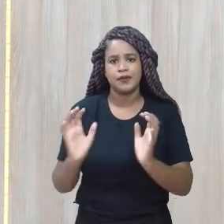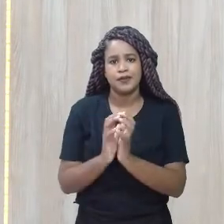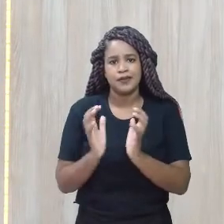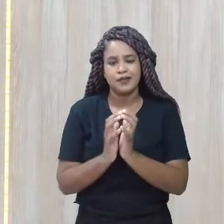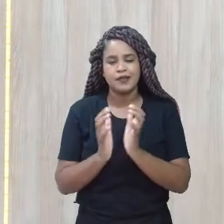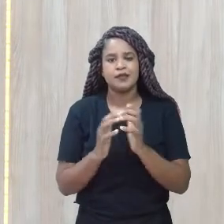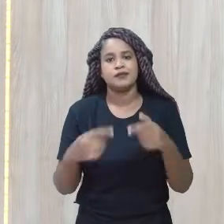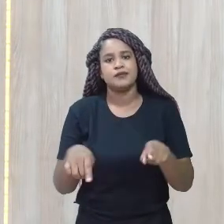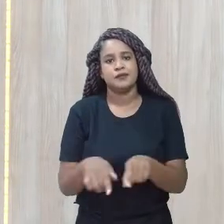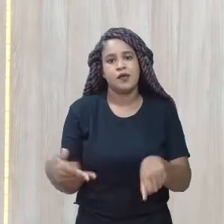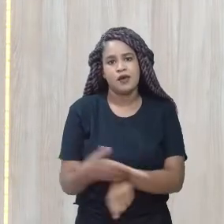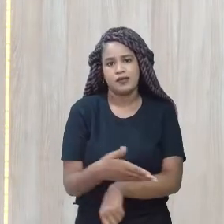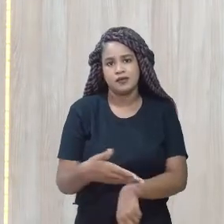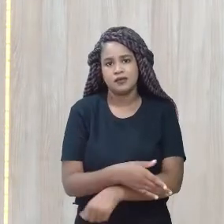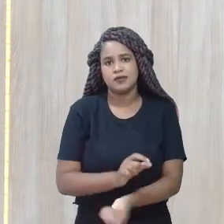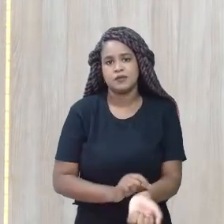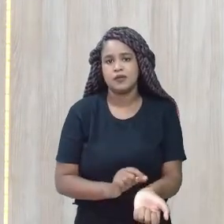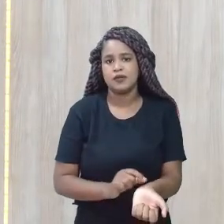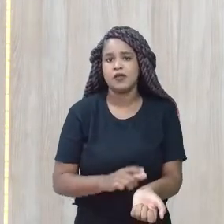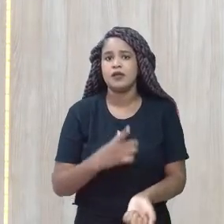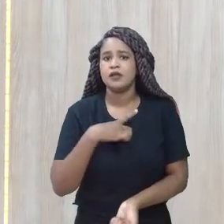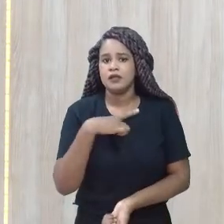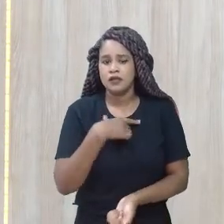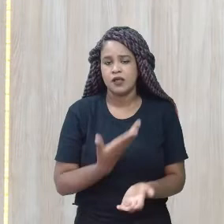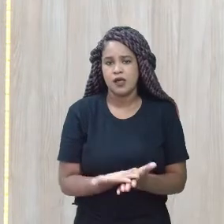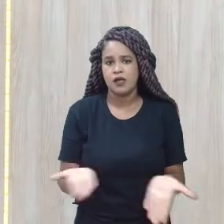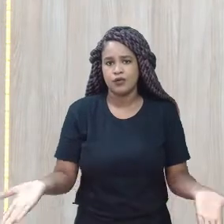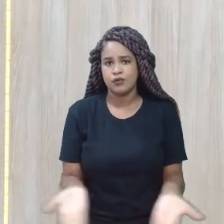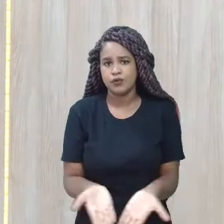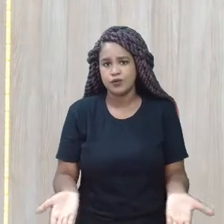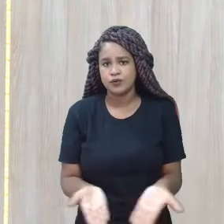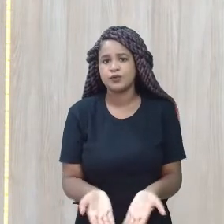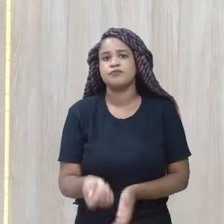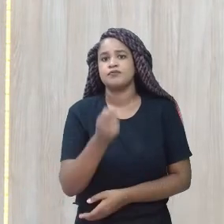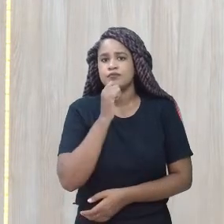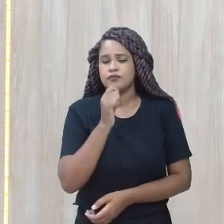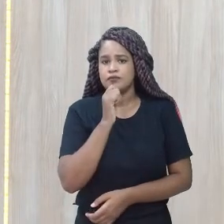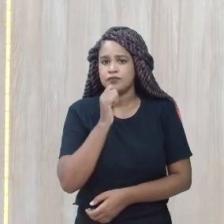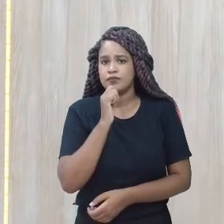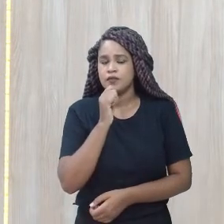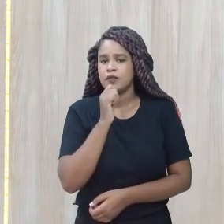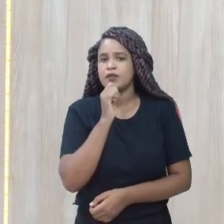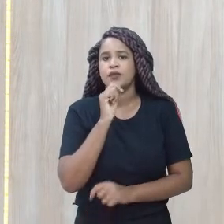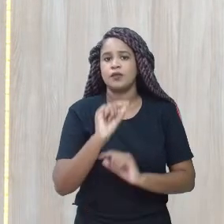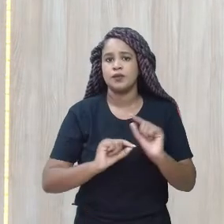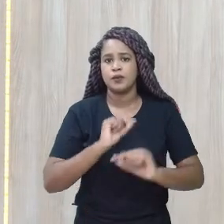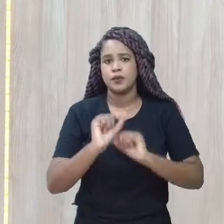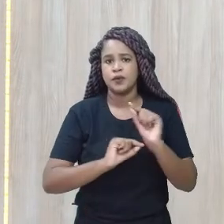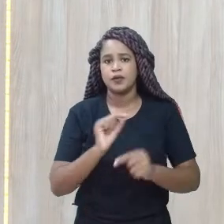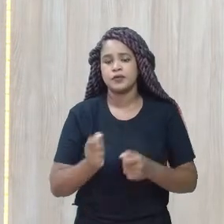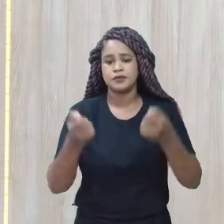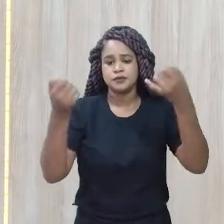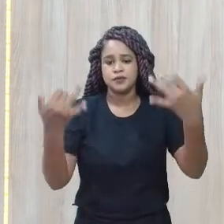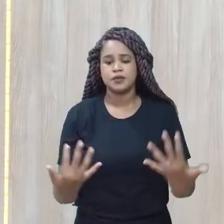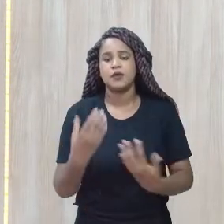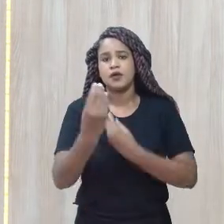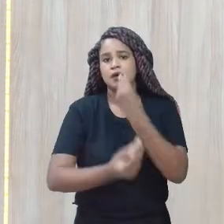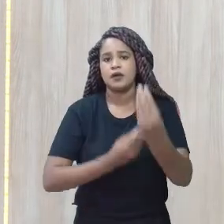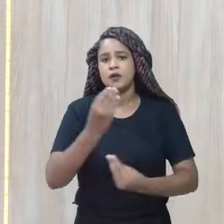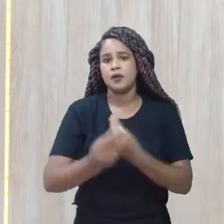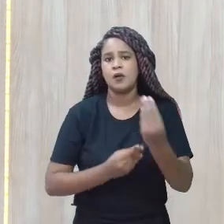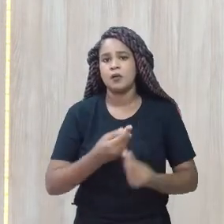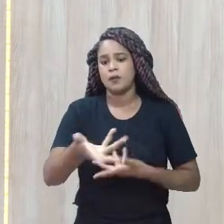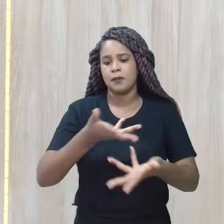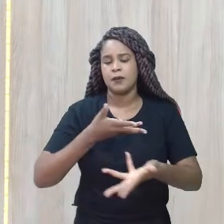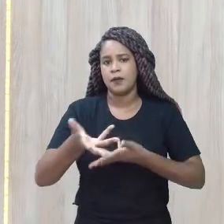Recife, acessando o aplicativo. A gente vai ter uma aula hoje que ainda vai instruir um pouquinho mais, né? Sobre como a gente faz para